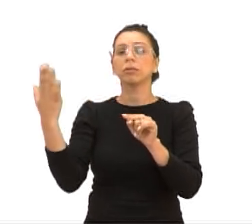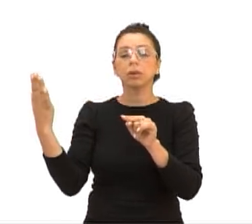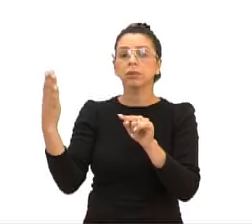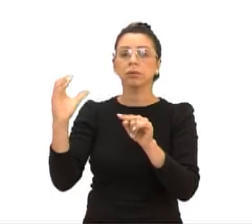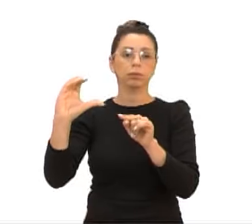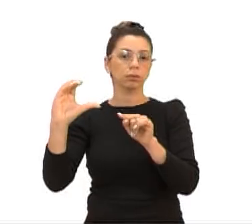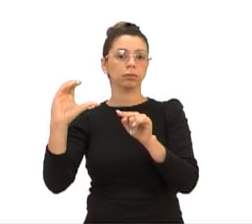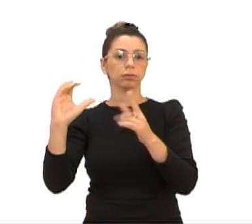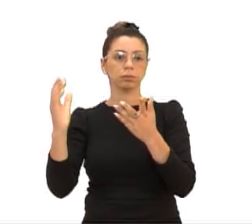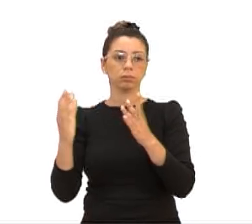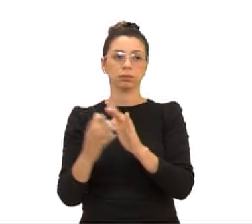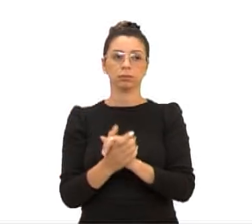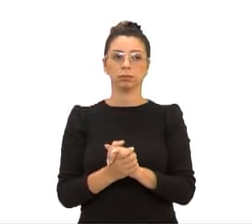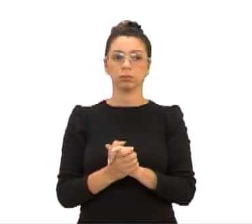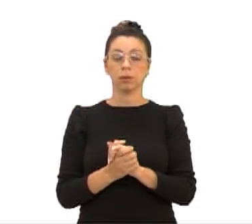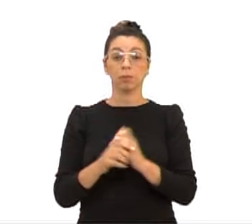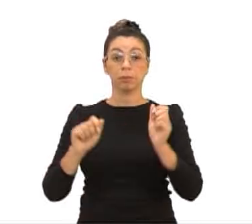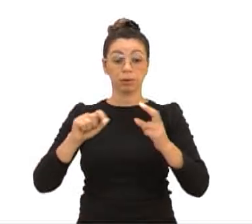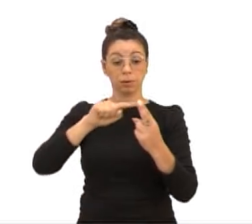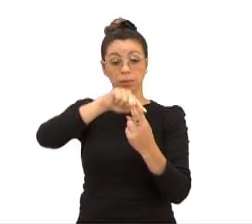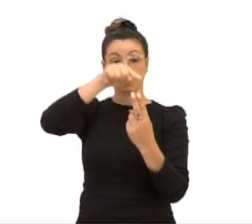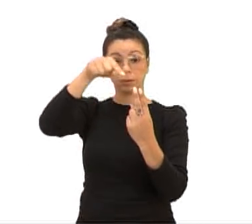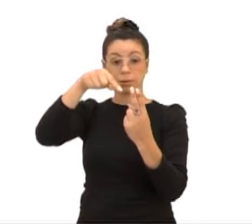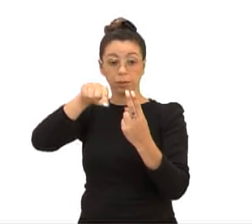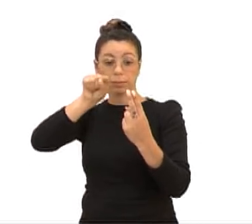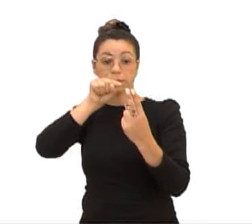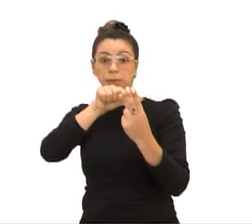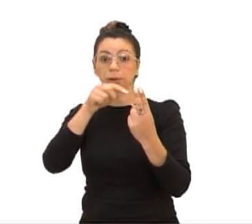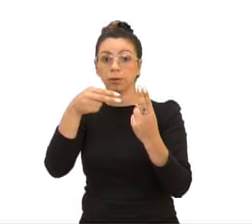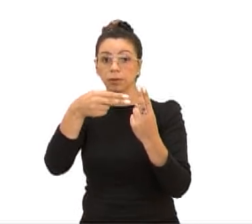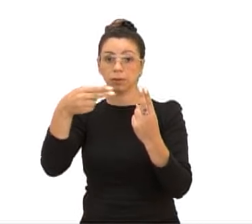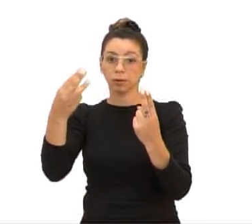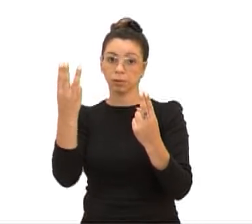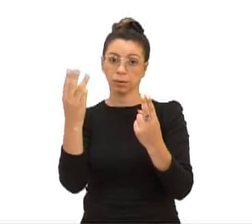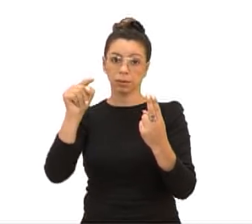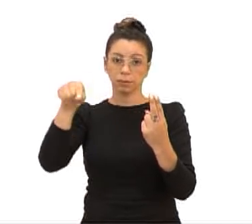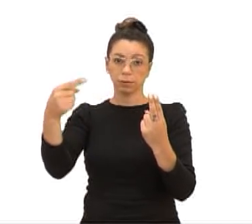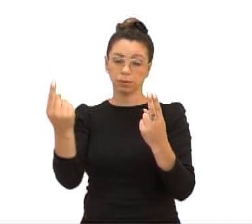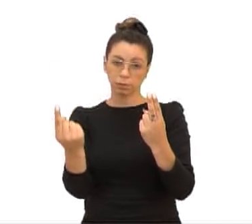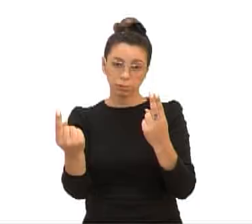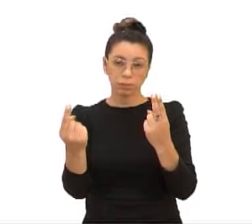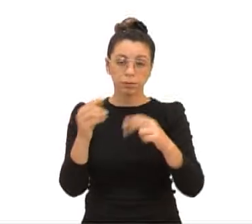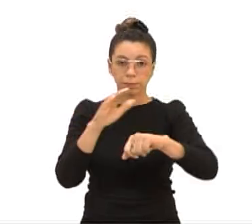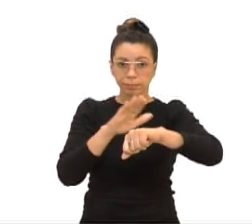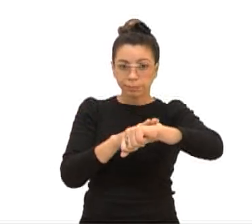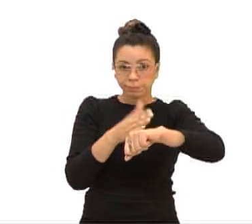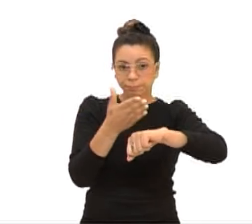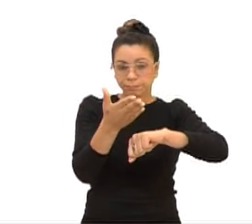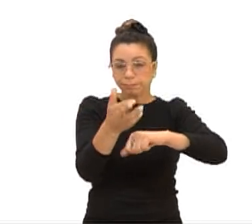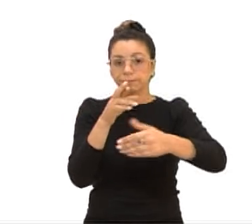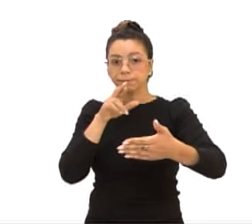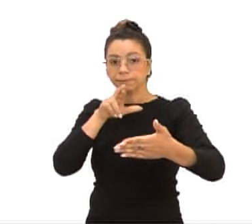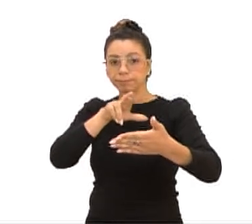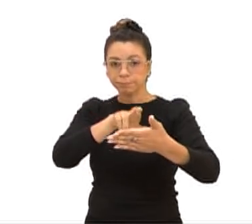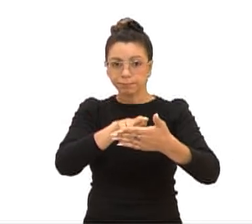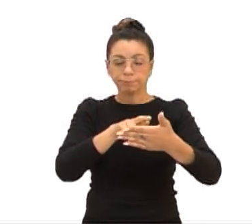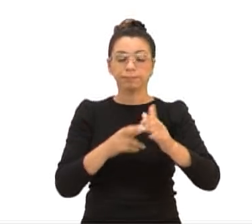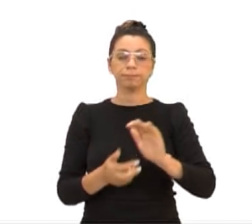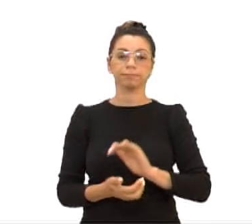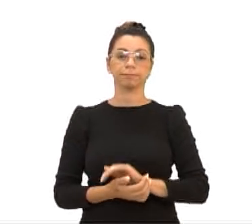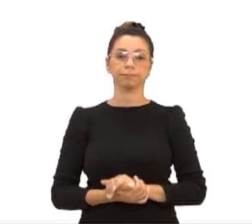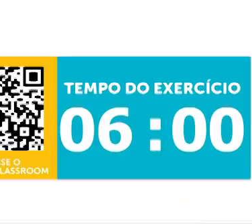pede para você adotar o π como sendo igual a 3,1. A professora vai dar um tempinho para vocês tentarem